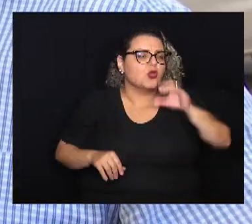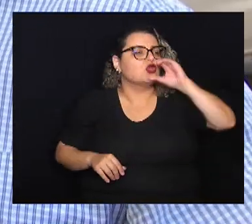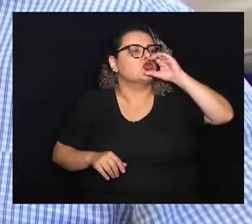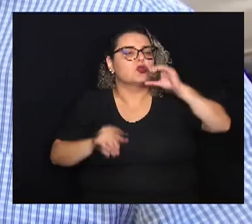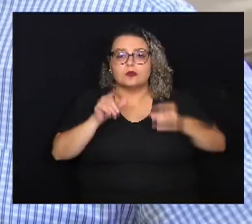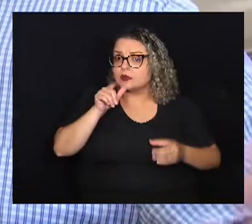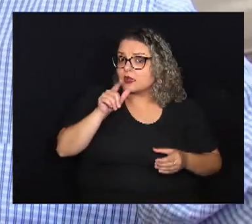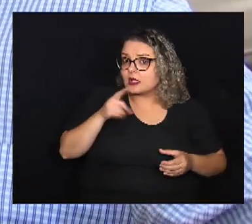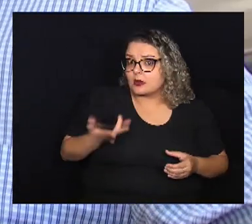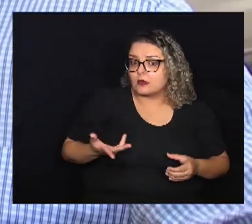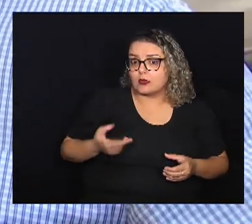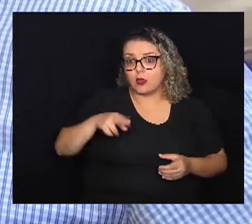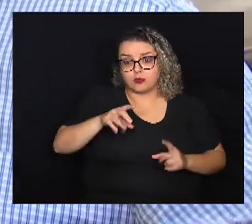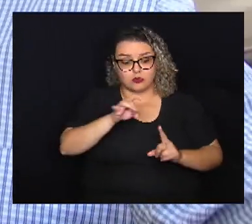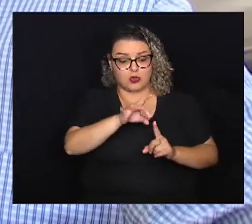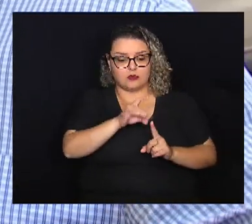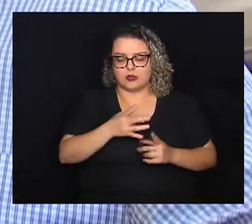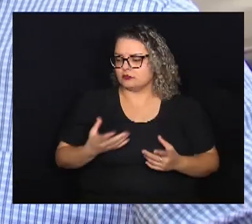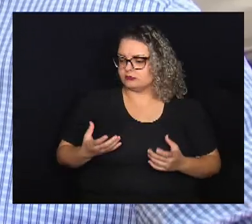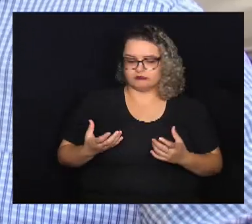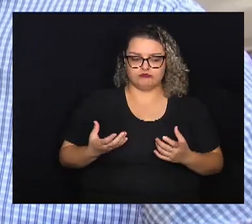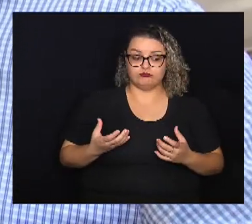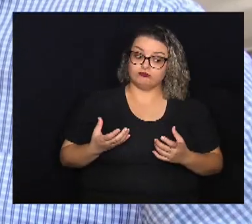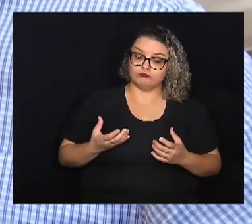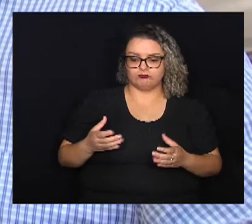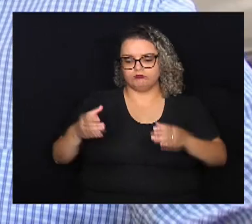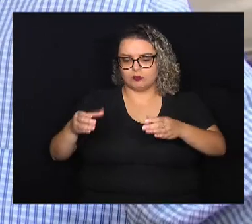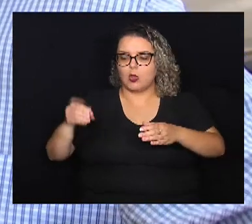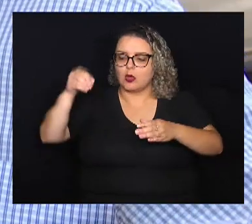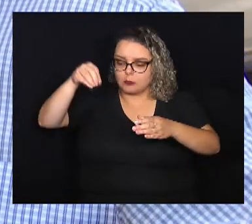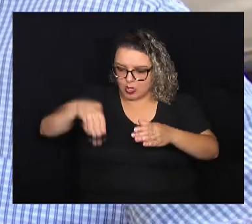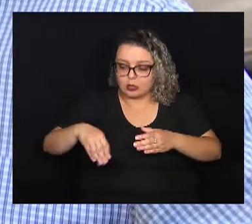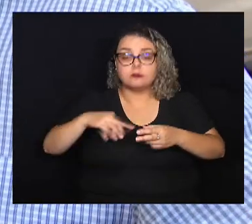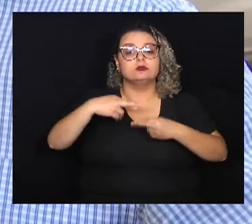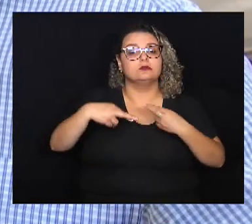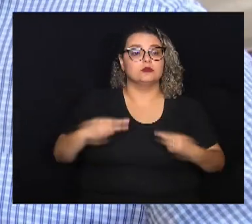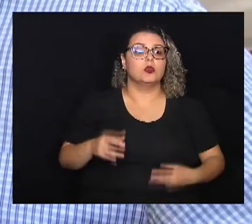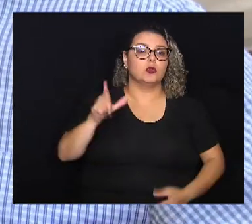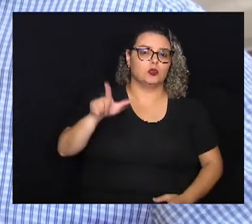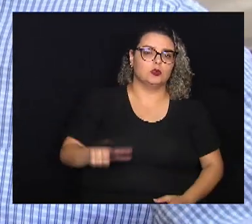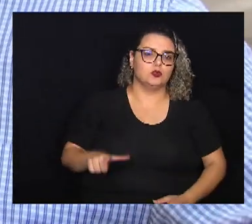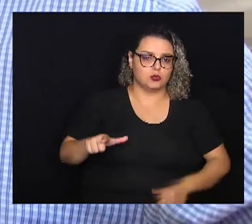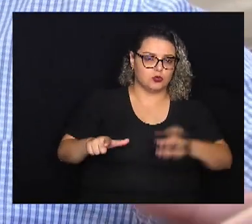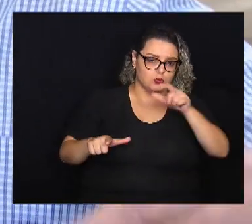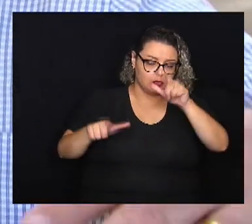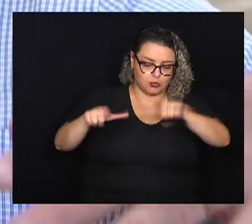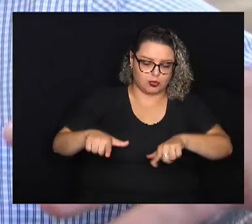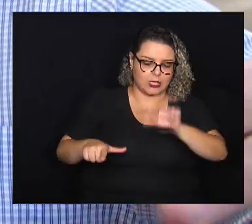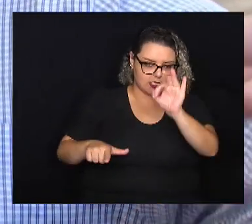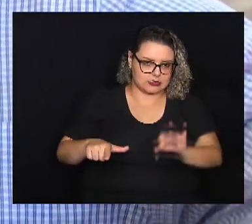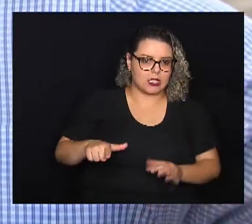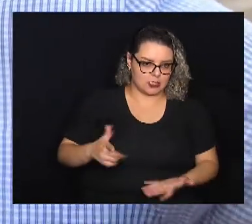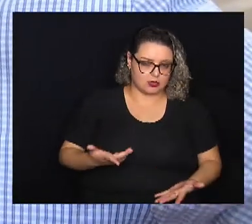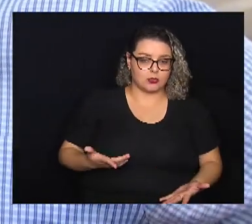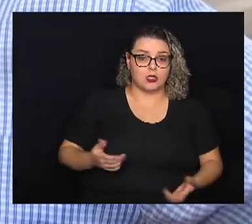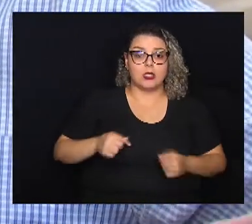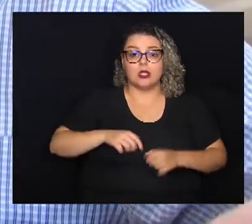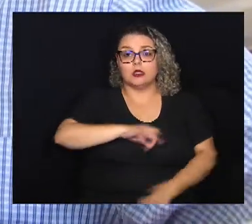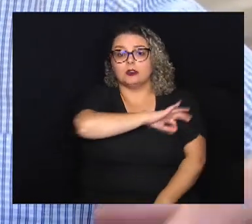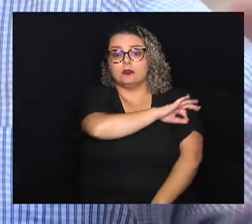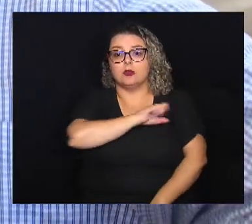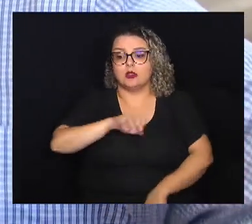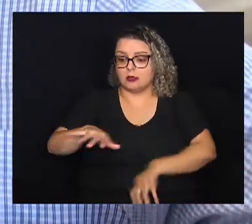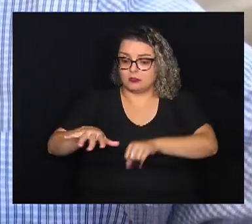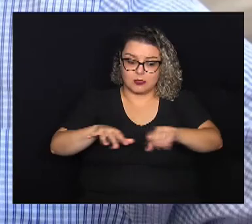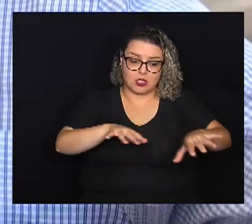uma garrafa de vidro, e ele quer colocar esse lixo reciclado em algum lugar. Então, a prefeitura está espalhando em alguns pontos,